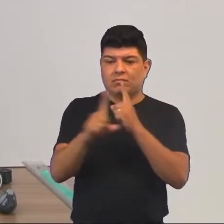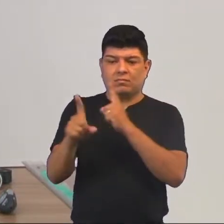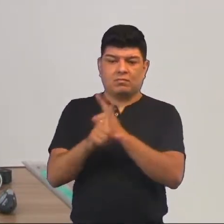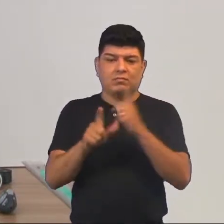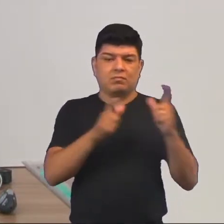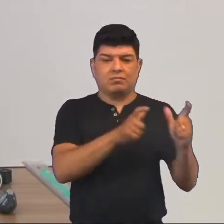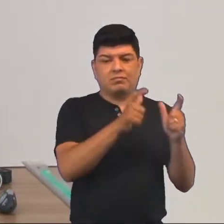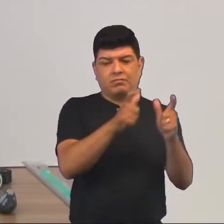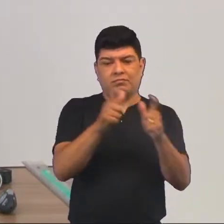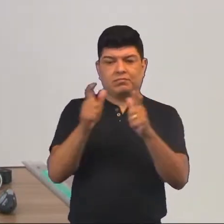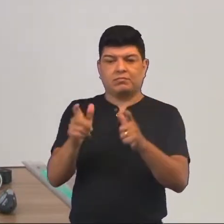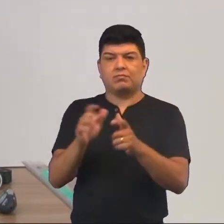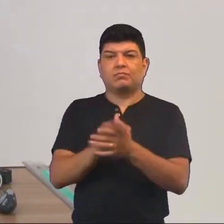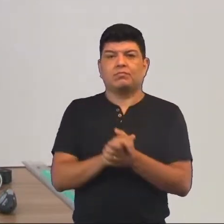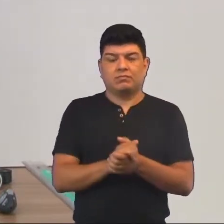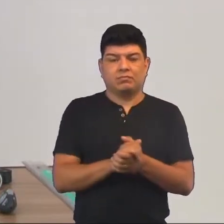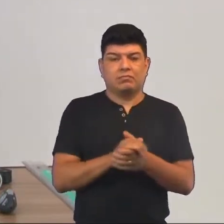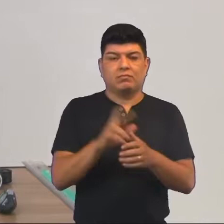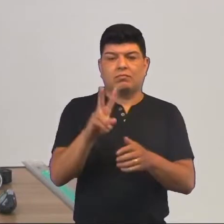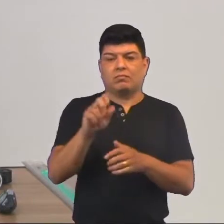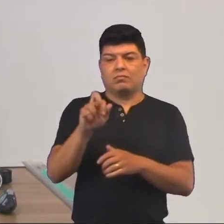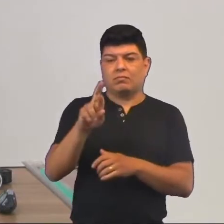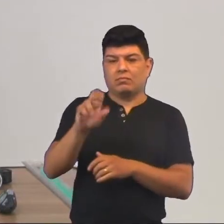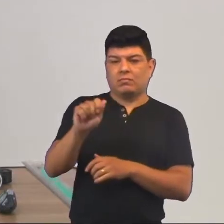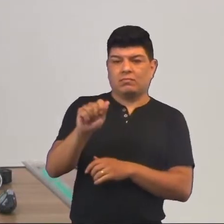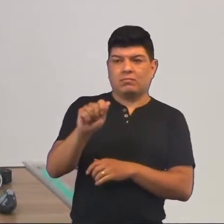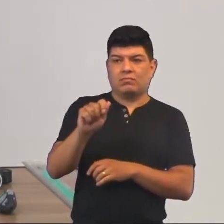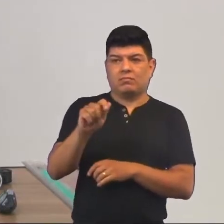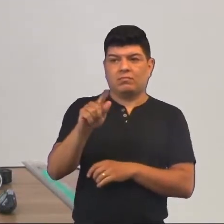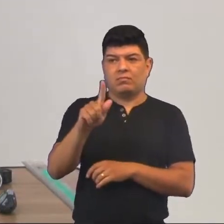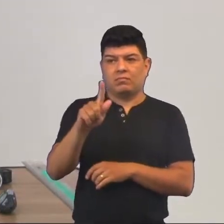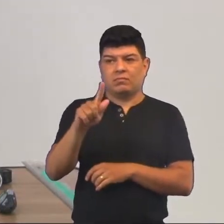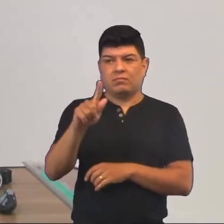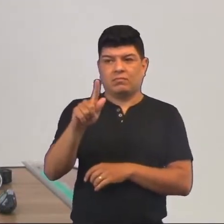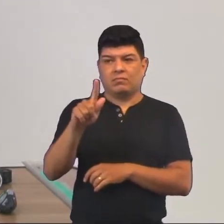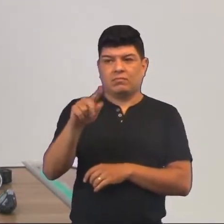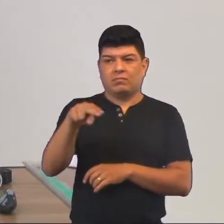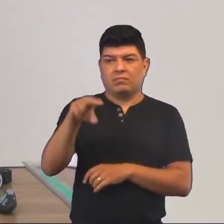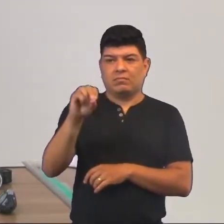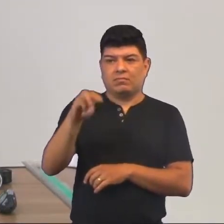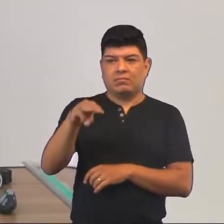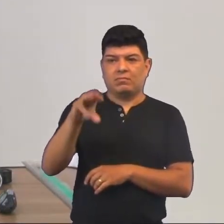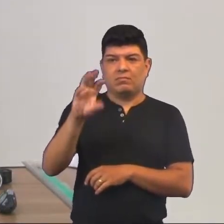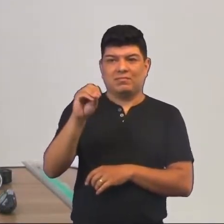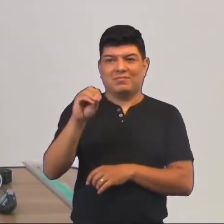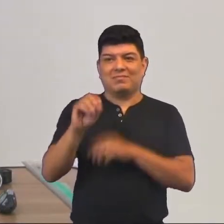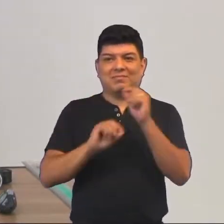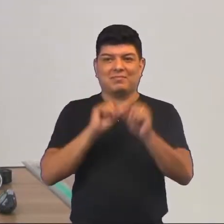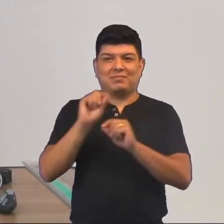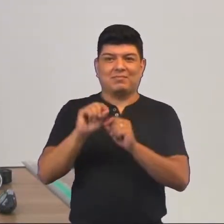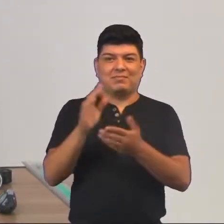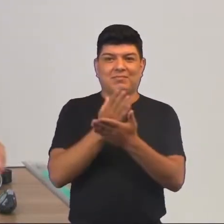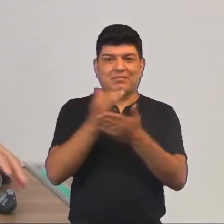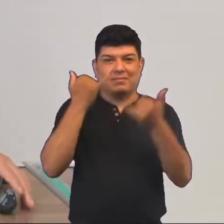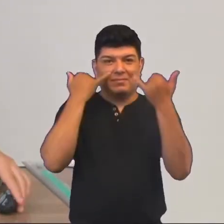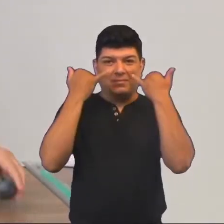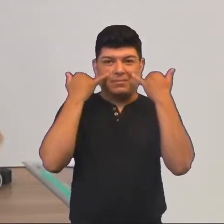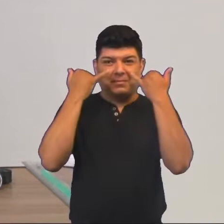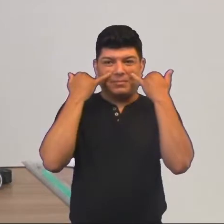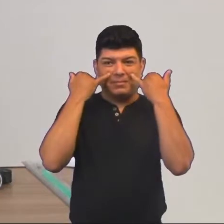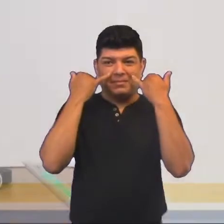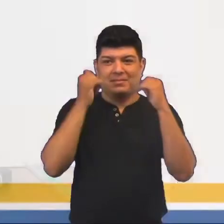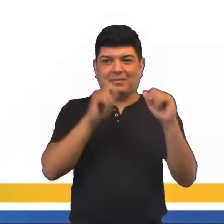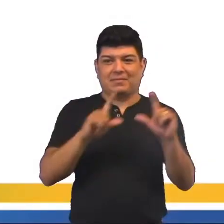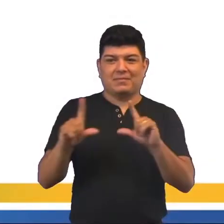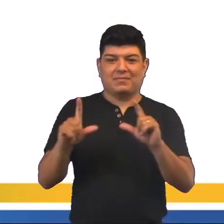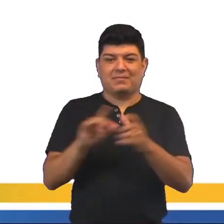nesses espaços aí. A vara de gnomo, a gente vai compreender um pouquinho mais sobre ela, acompanhando aí na telinha algumas informações. Vamos lá para a